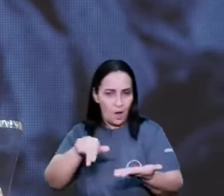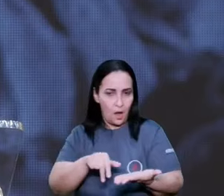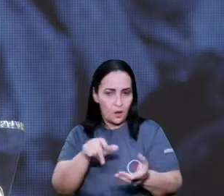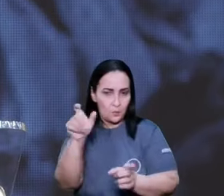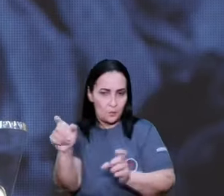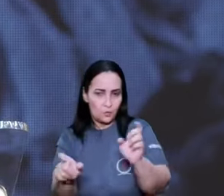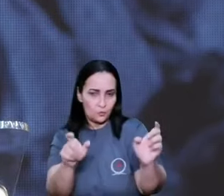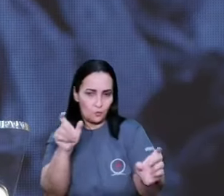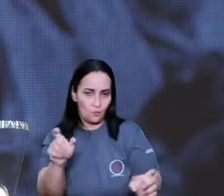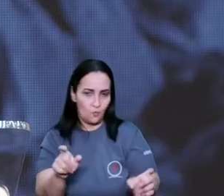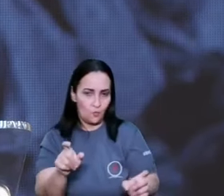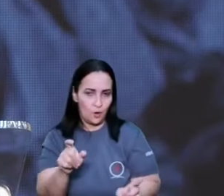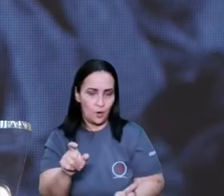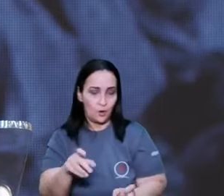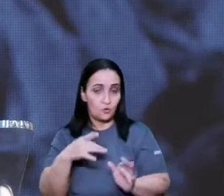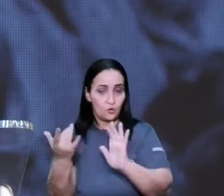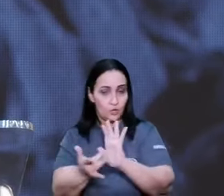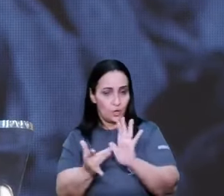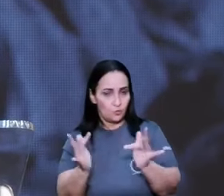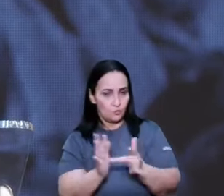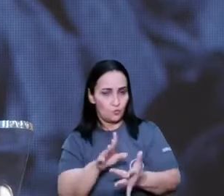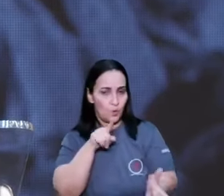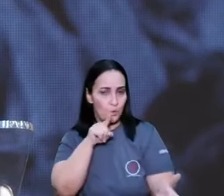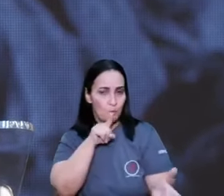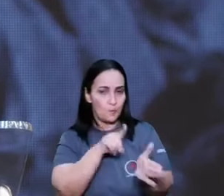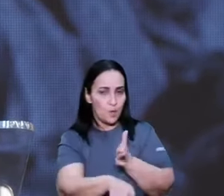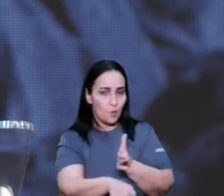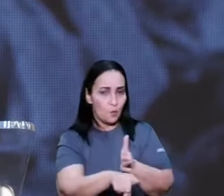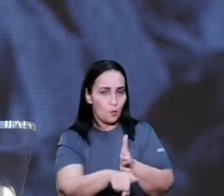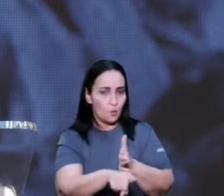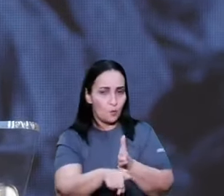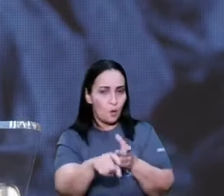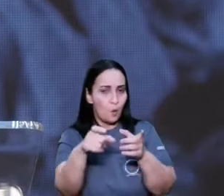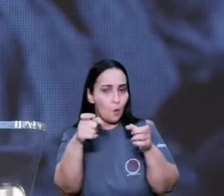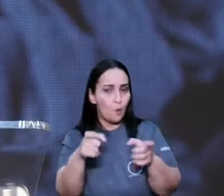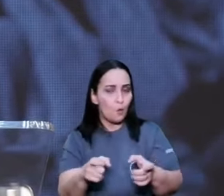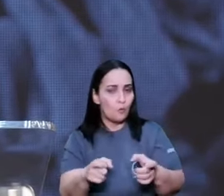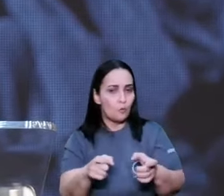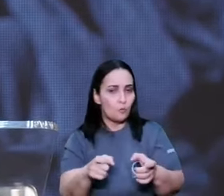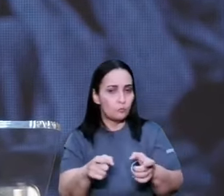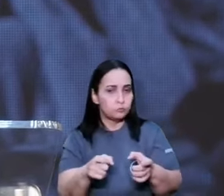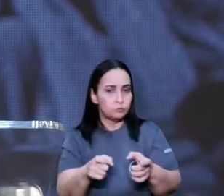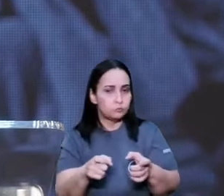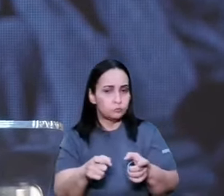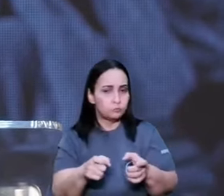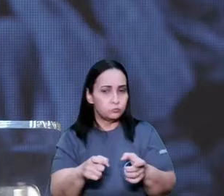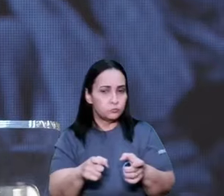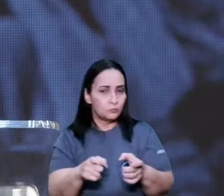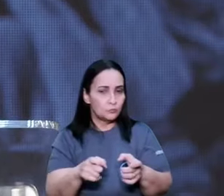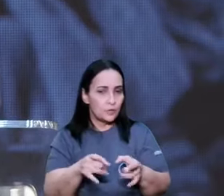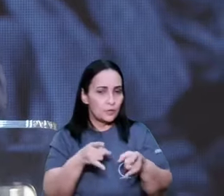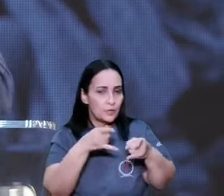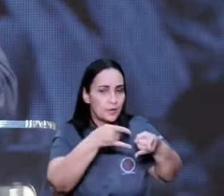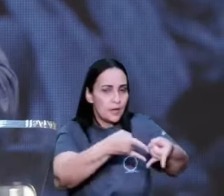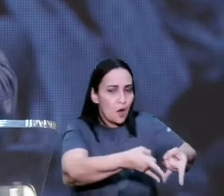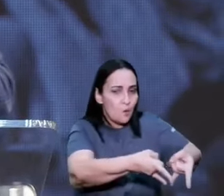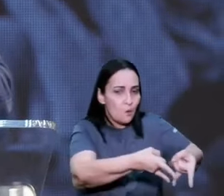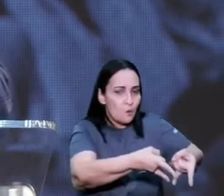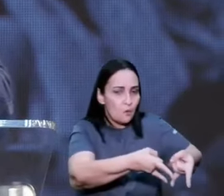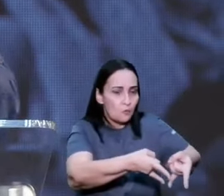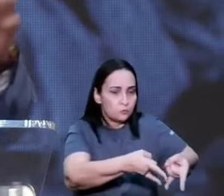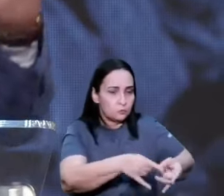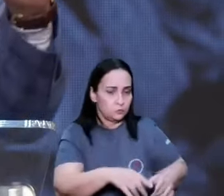Jesus usa uma pergunta e faz assim onde o puseste onde eu puseste se eu olhar pro